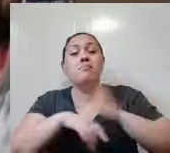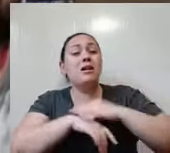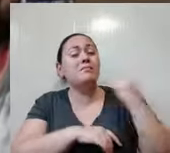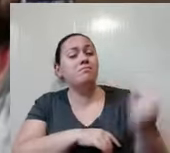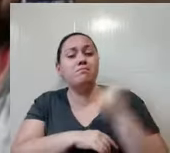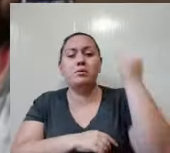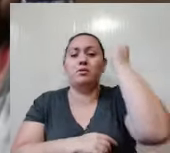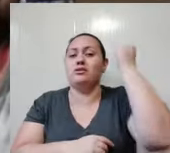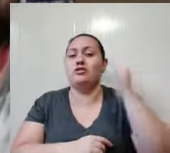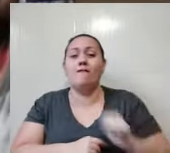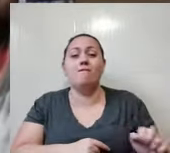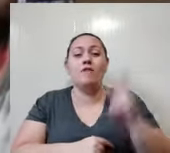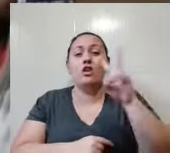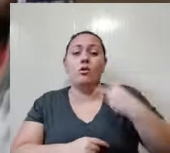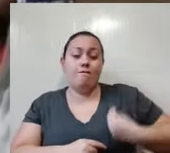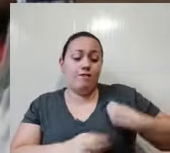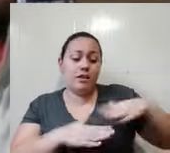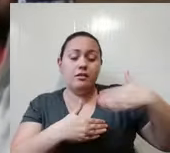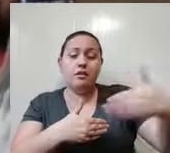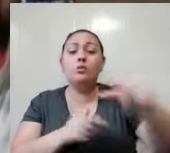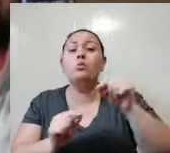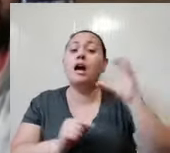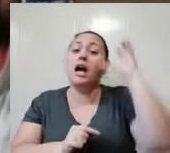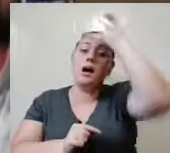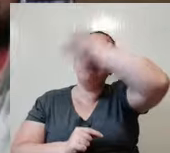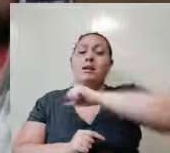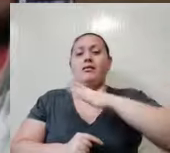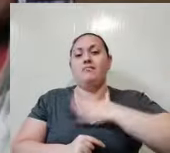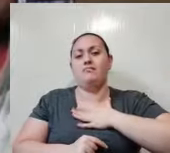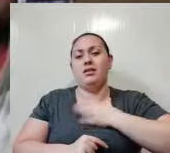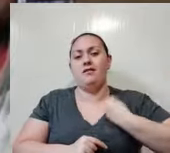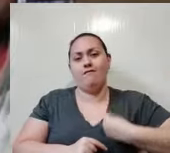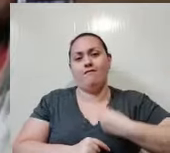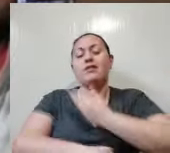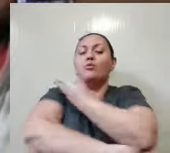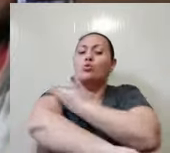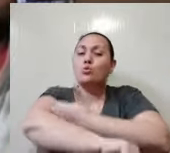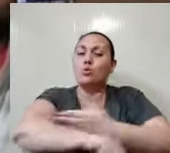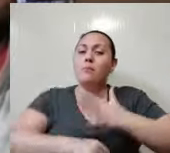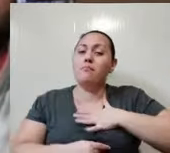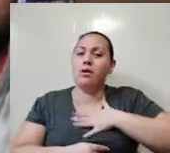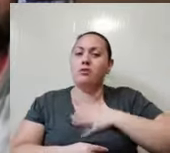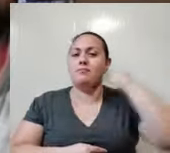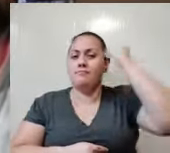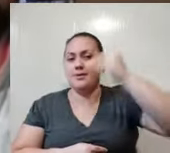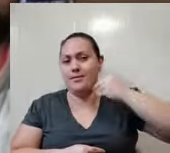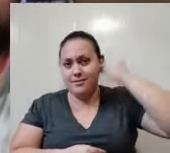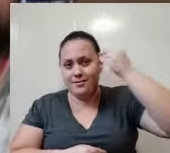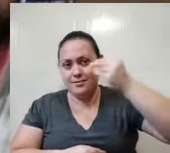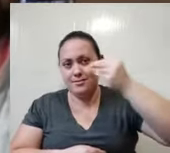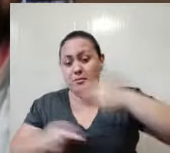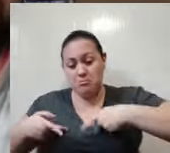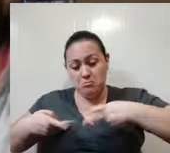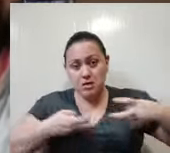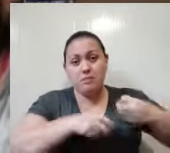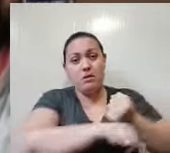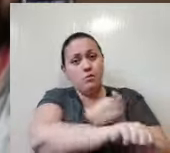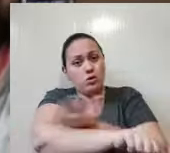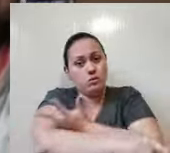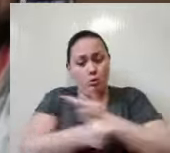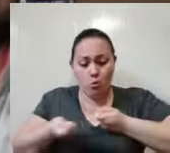E o que de mais importante e precioso a gente pode ao longo da vida é aprender a lidar com a gente mesmo, né? E